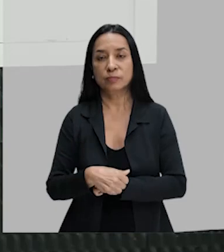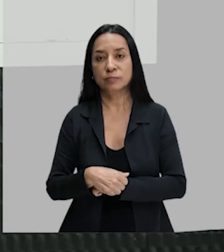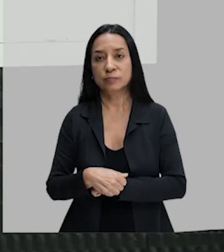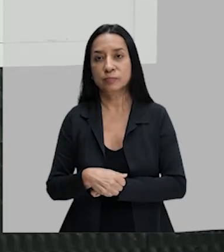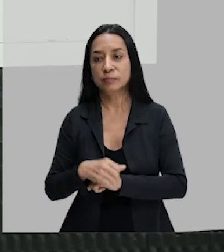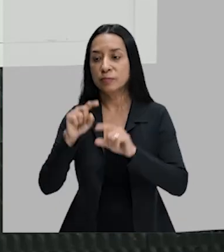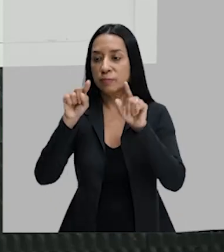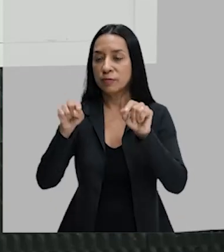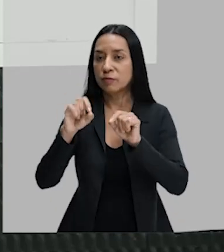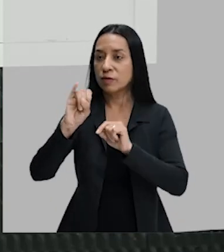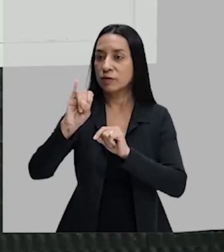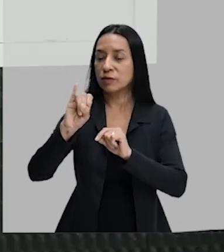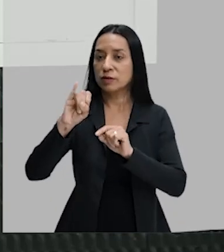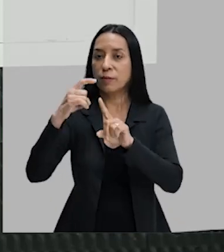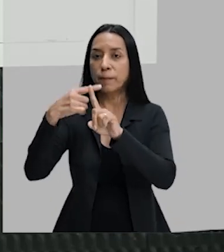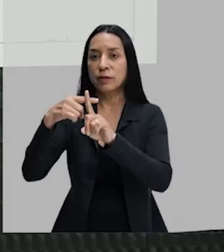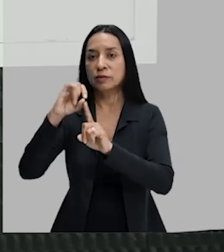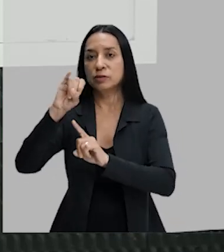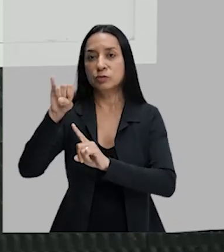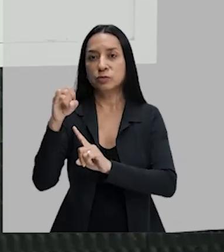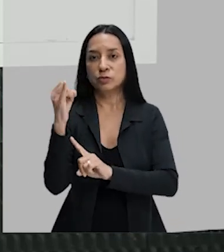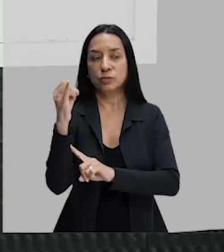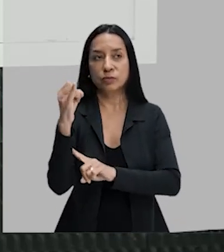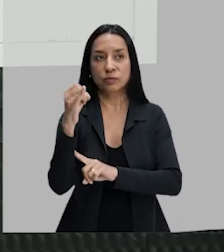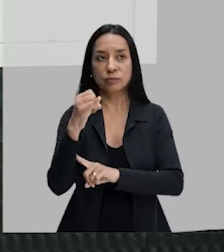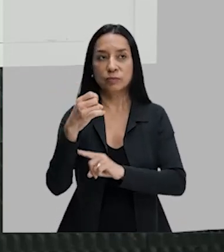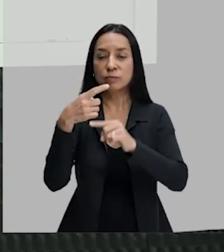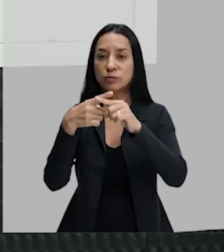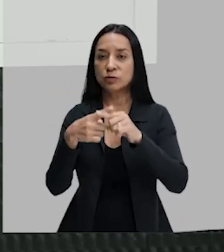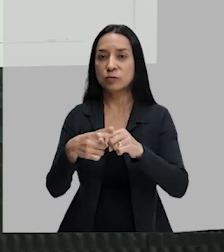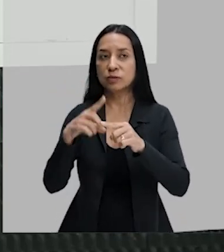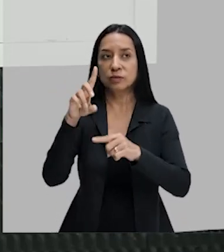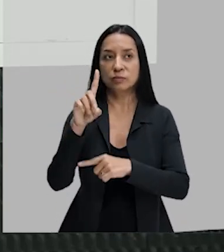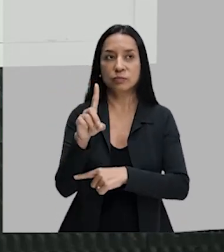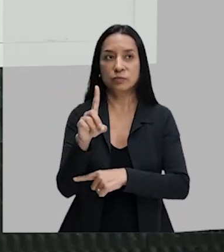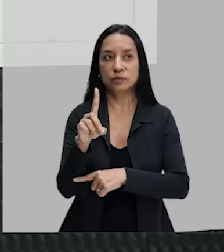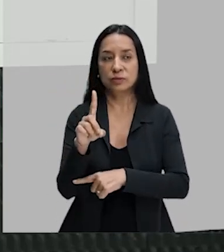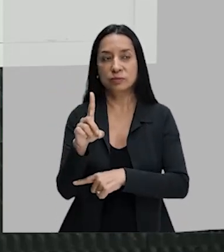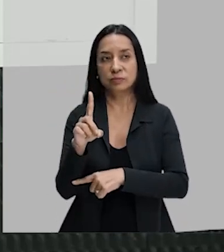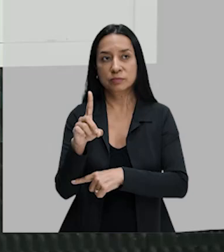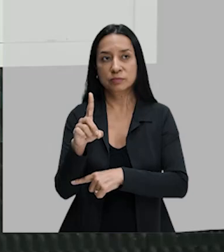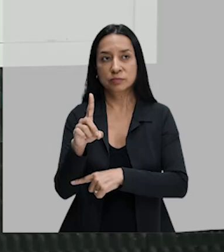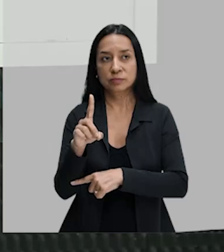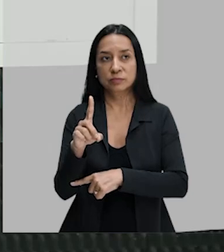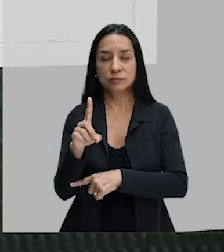multiplicado pelo menor complementar desse elemento A41.